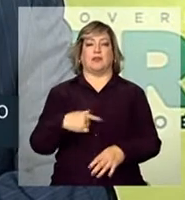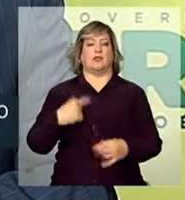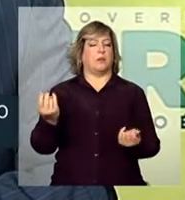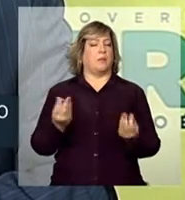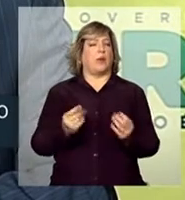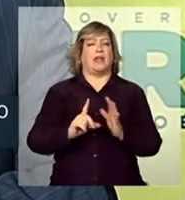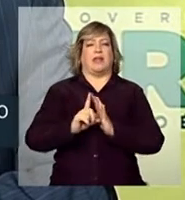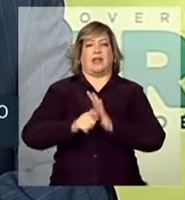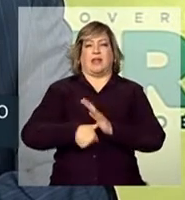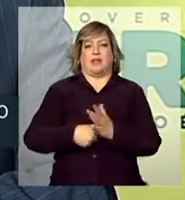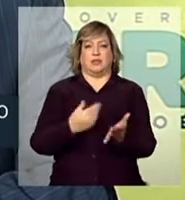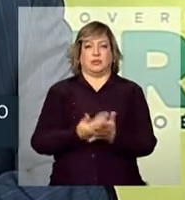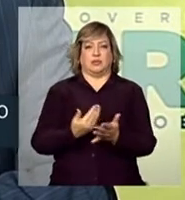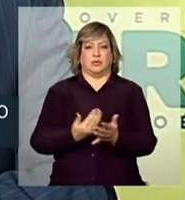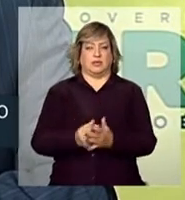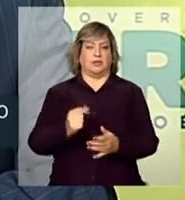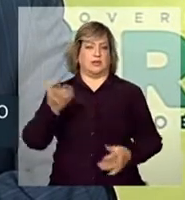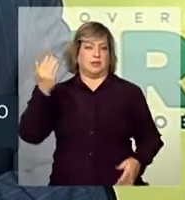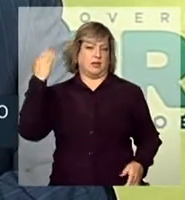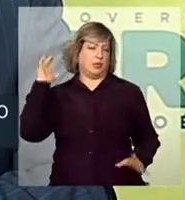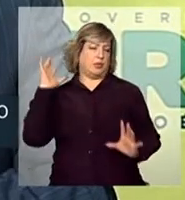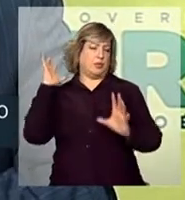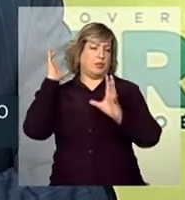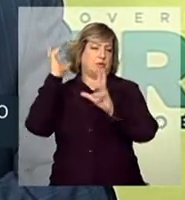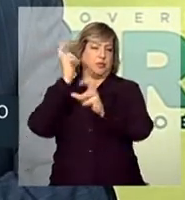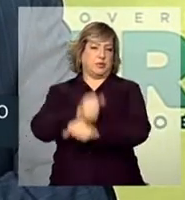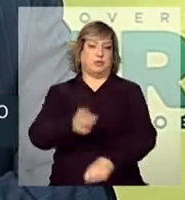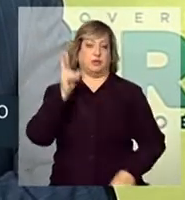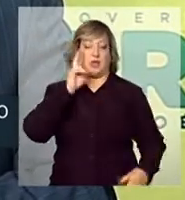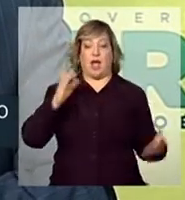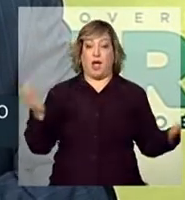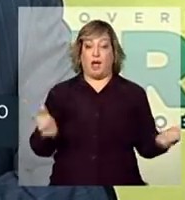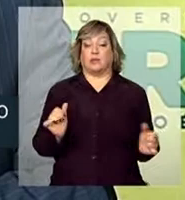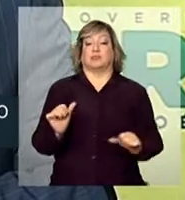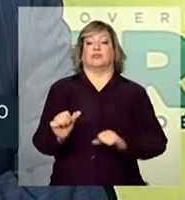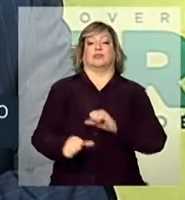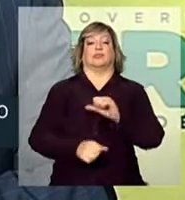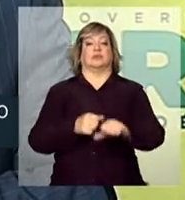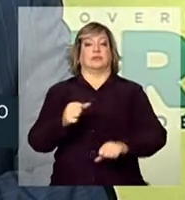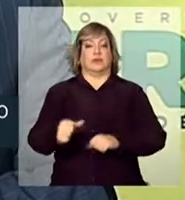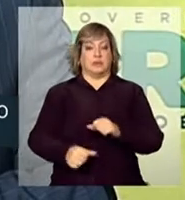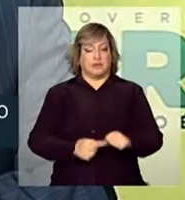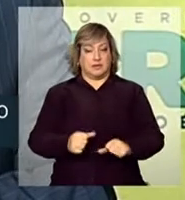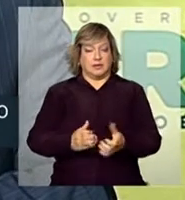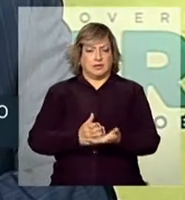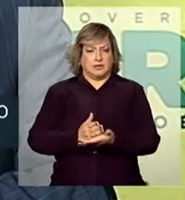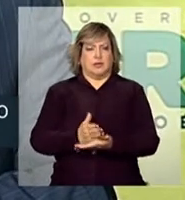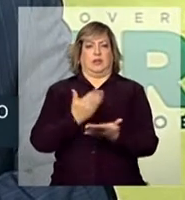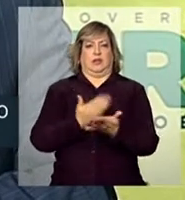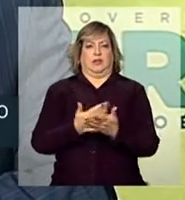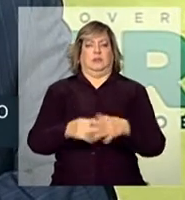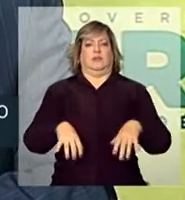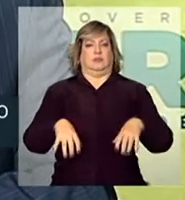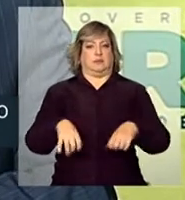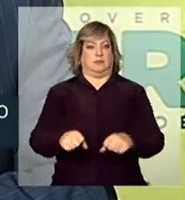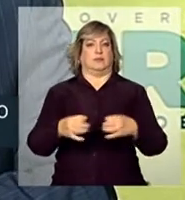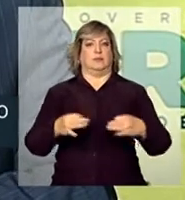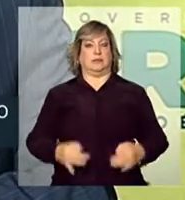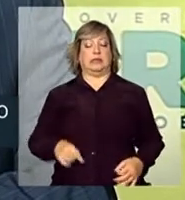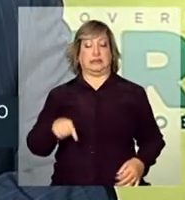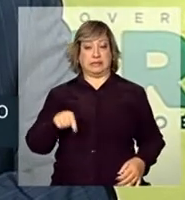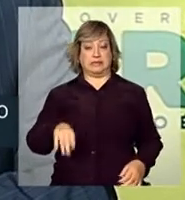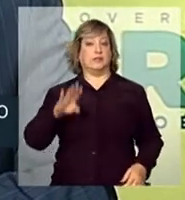estamos muito atrasados em termos de educação ao longo da história sou da igreja está se mobilizando em direção a educação e